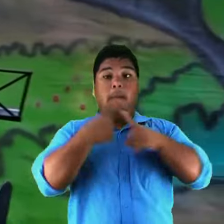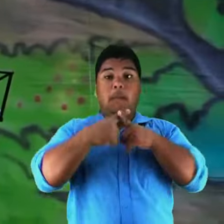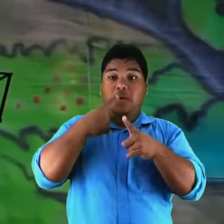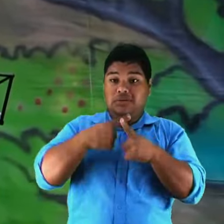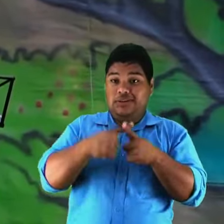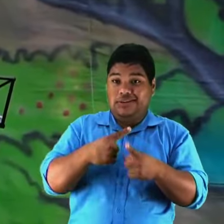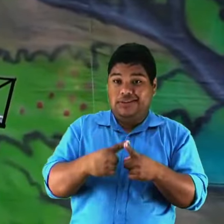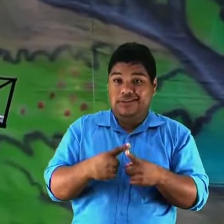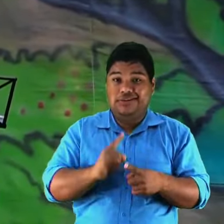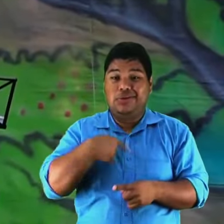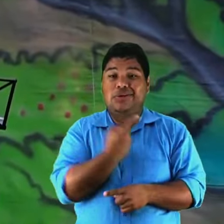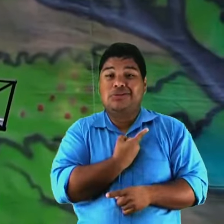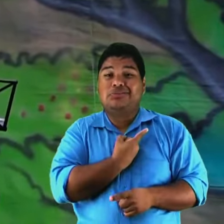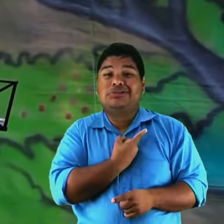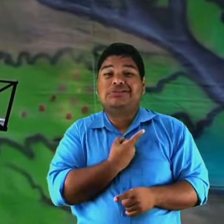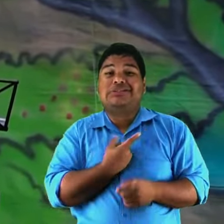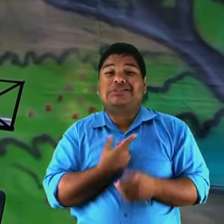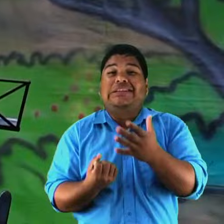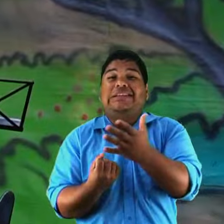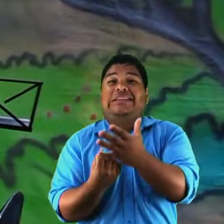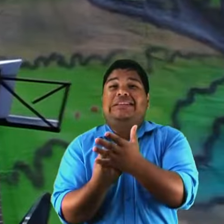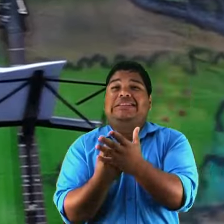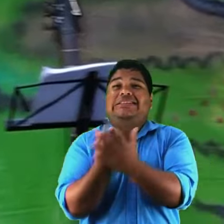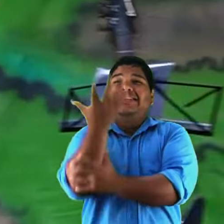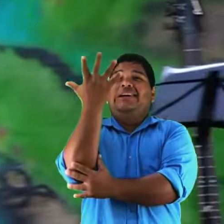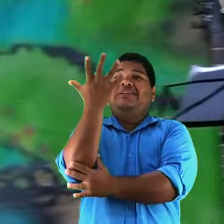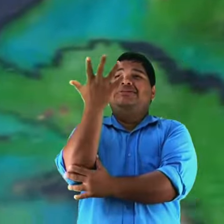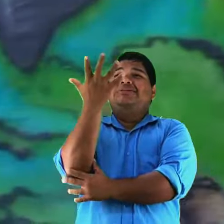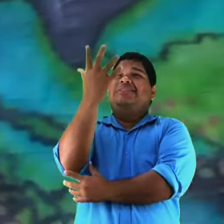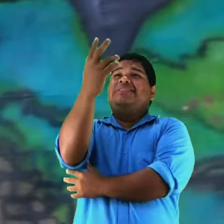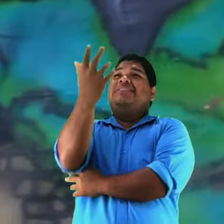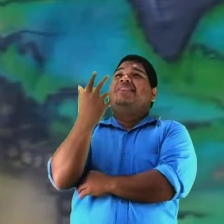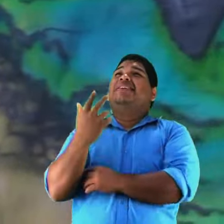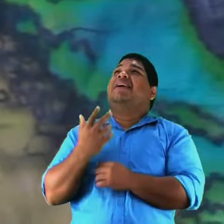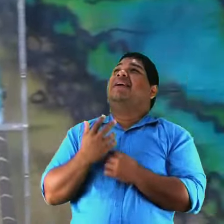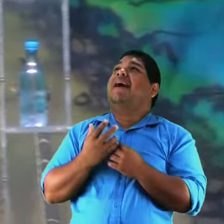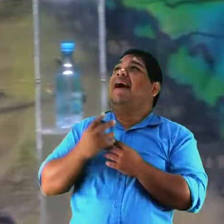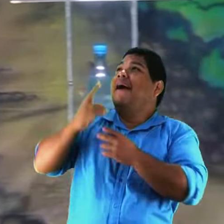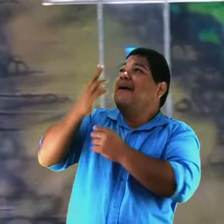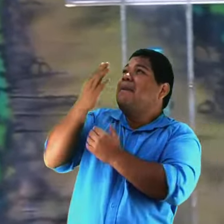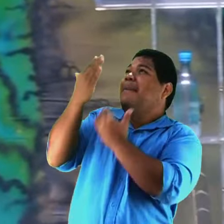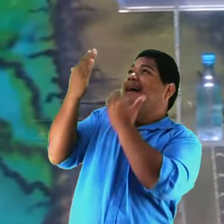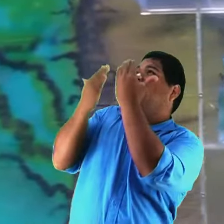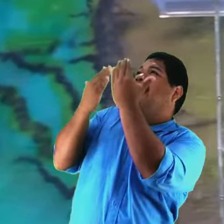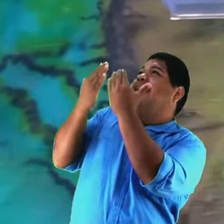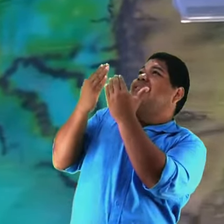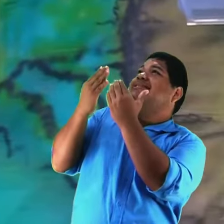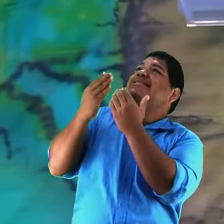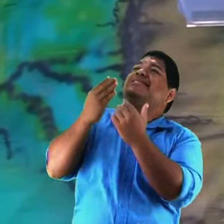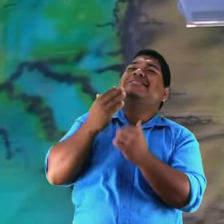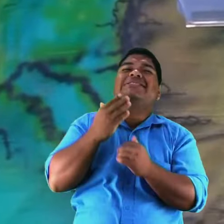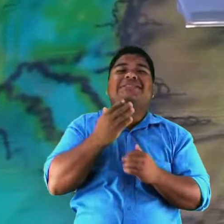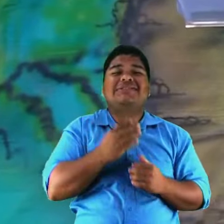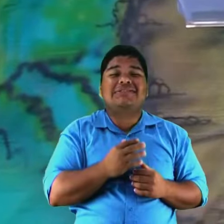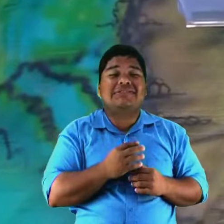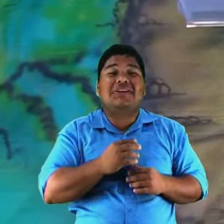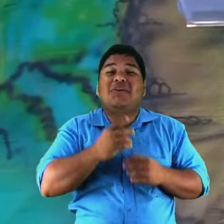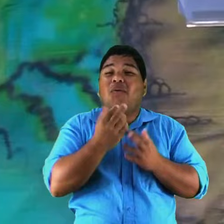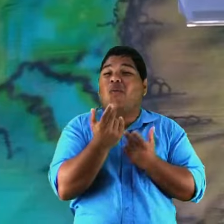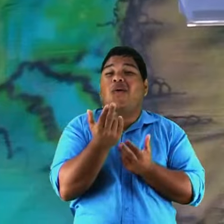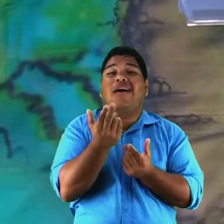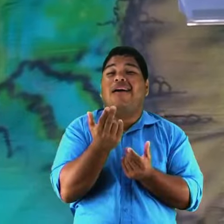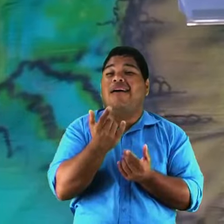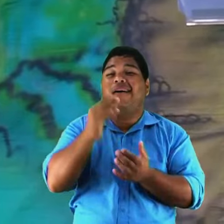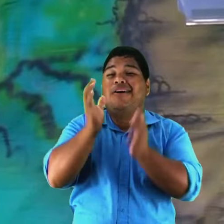Porque nós fomos criados à imagem e semelhança do Criador. E se nós não estivermos